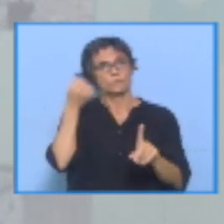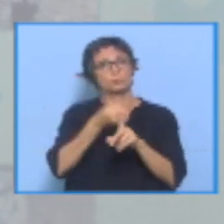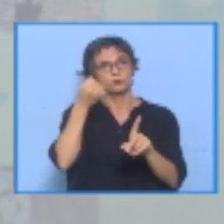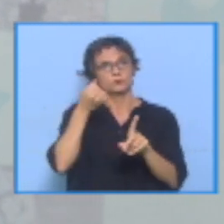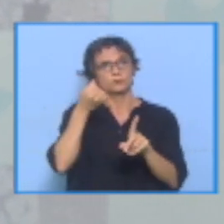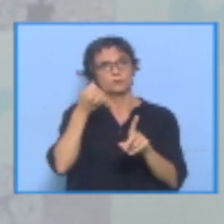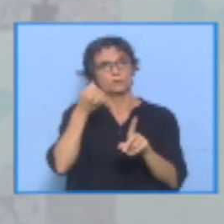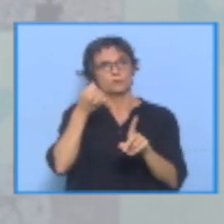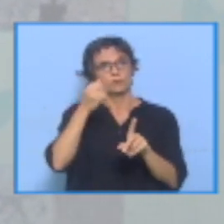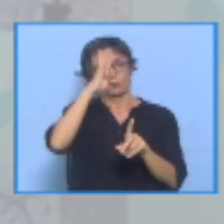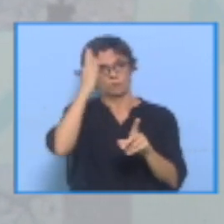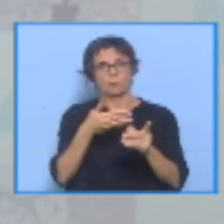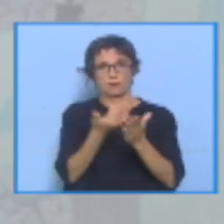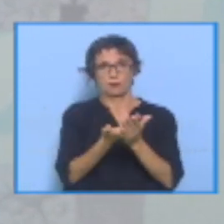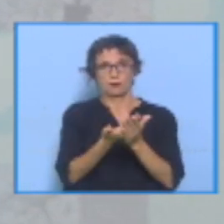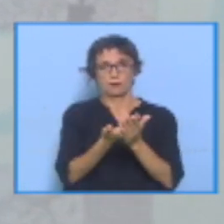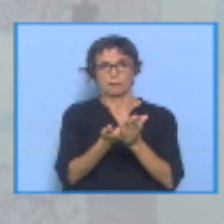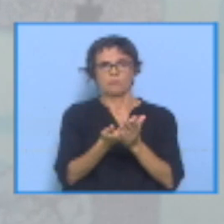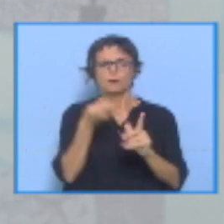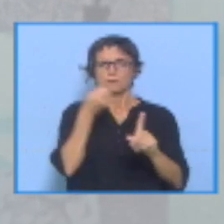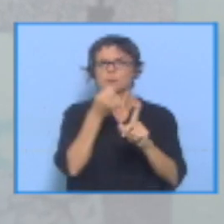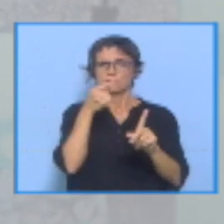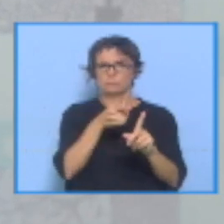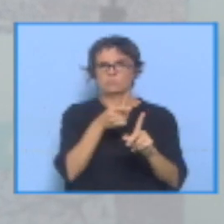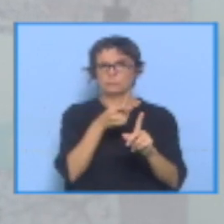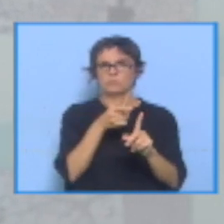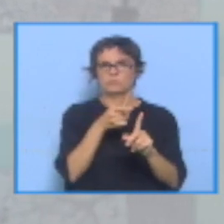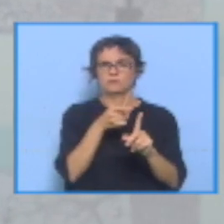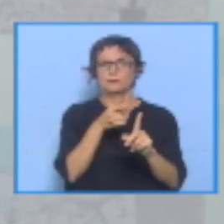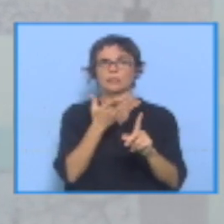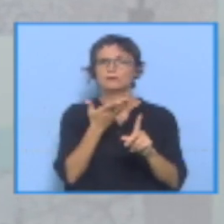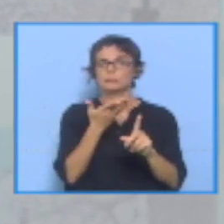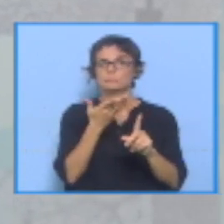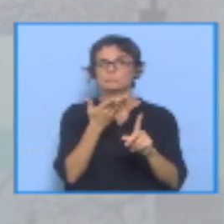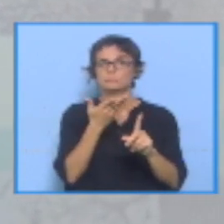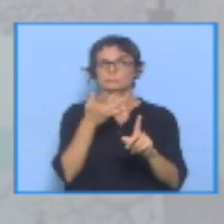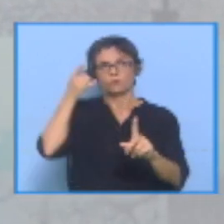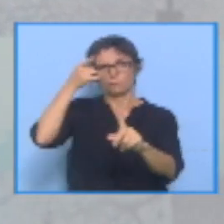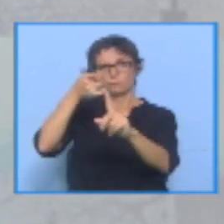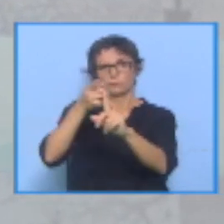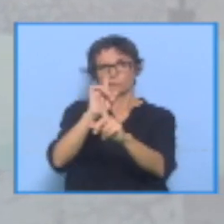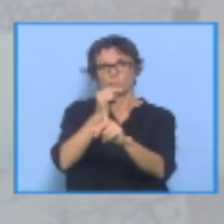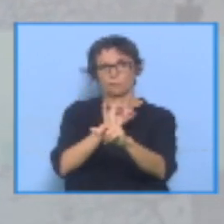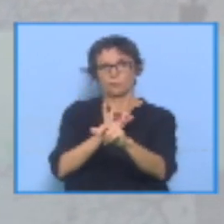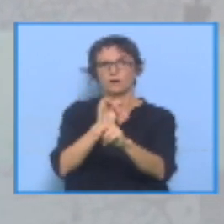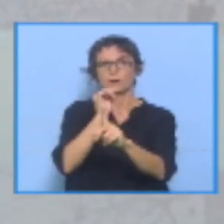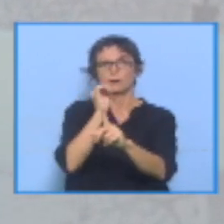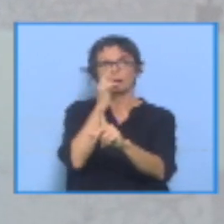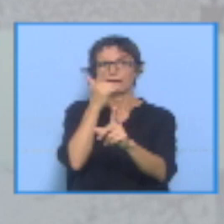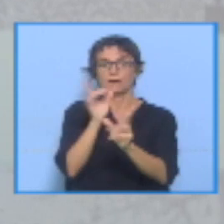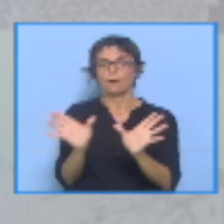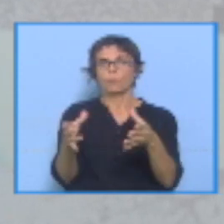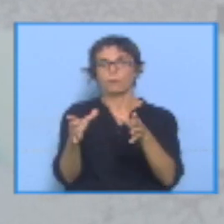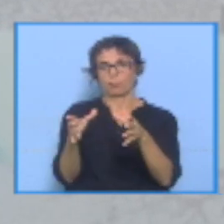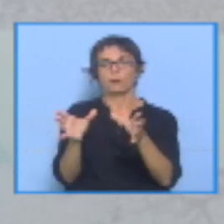Papa, mas um desafio que vai muito dirigido às próprias comunidades,